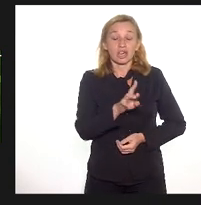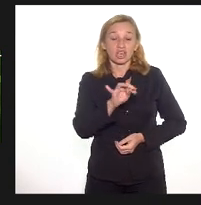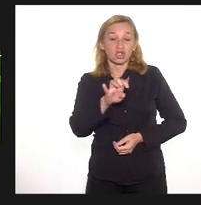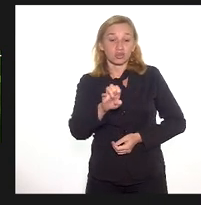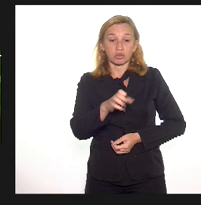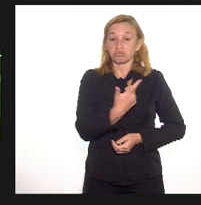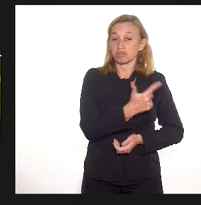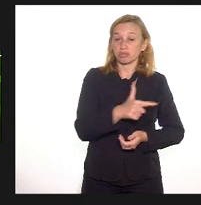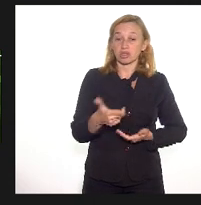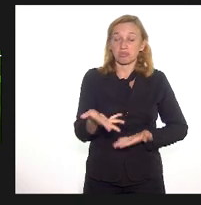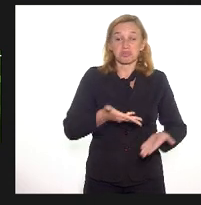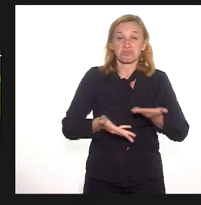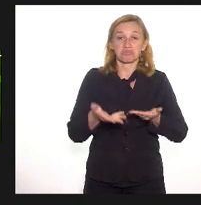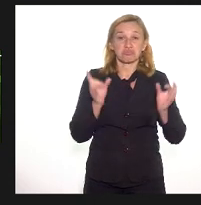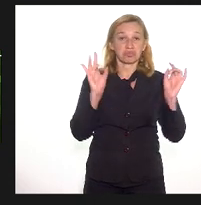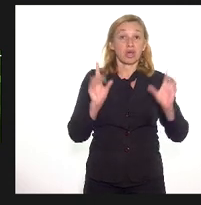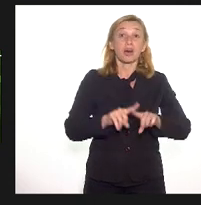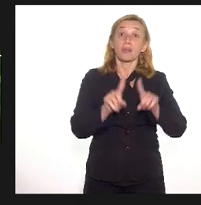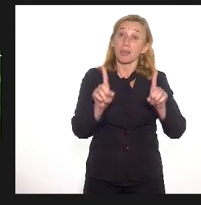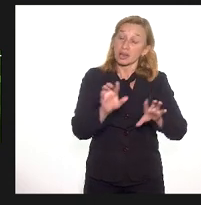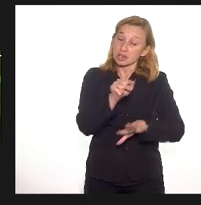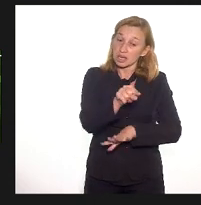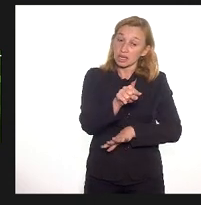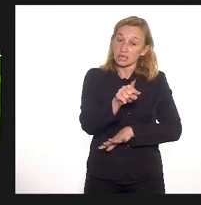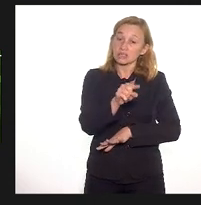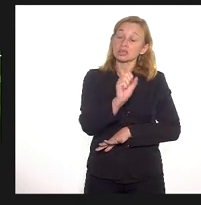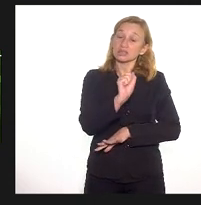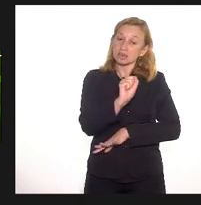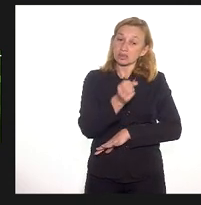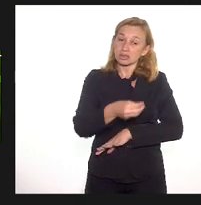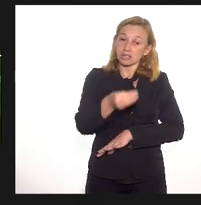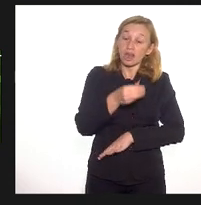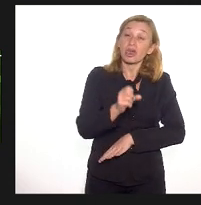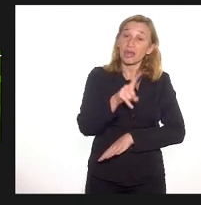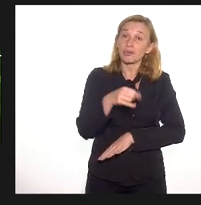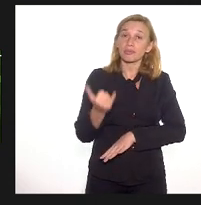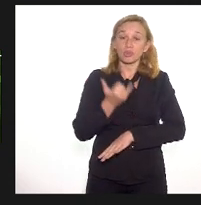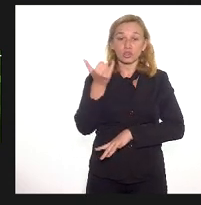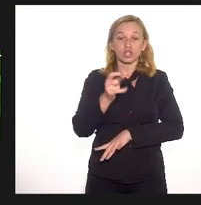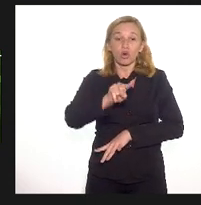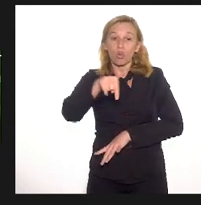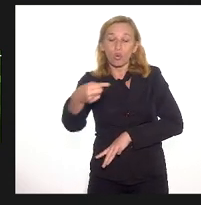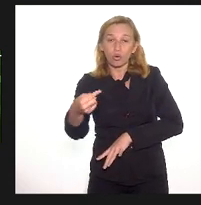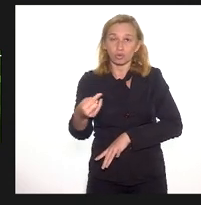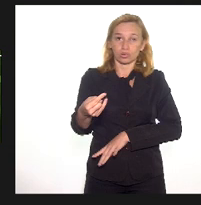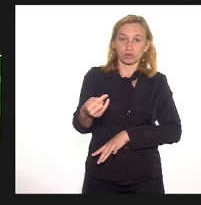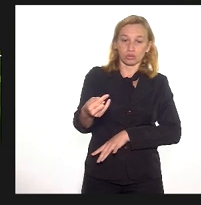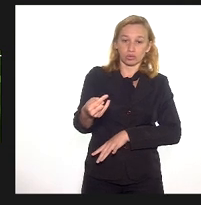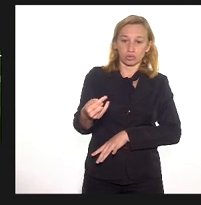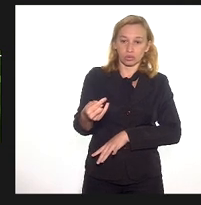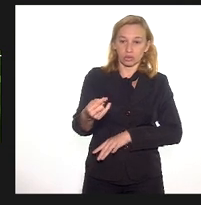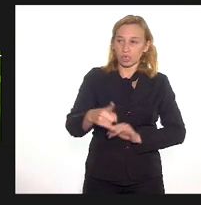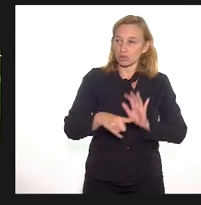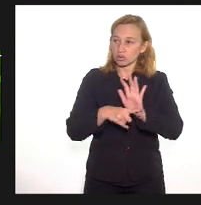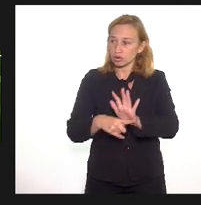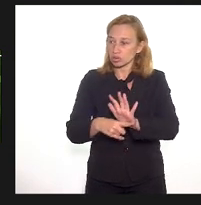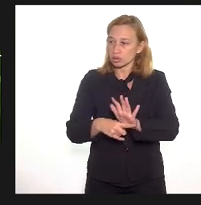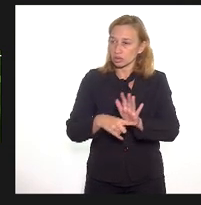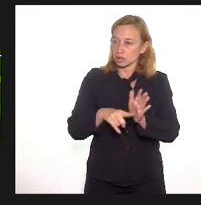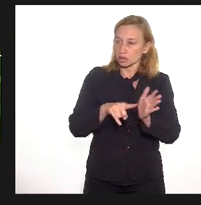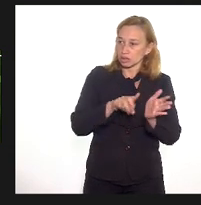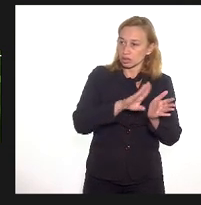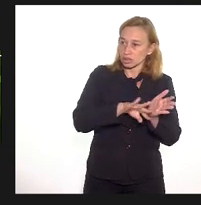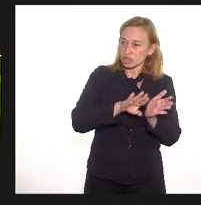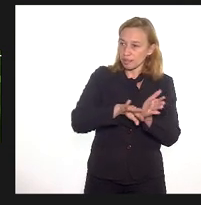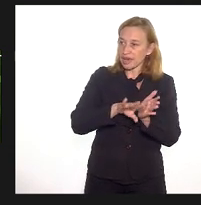têm participação especial. Muito embora eles tragam, e é importante dizer isso, outros ônus. O regime de partilha traz a